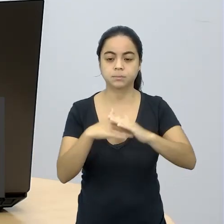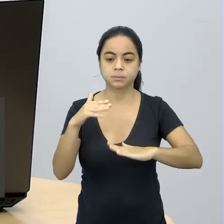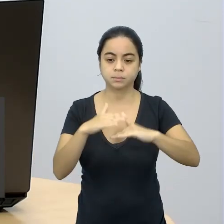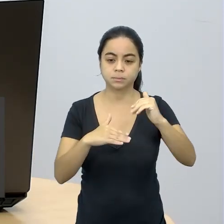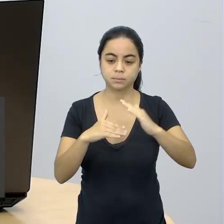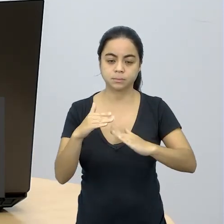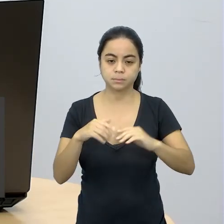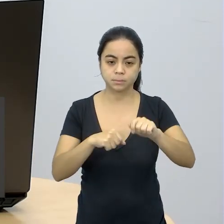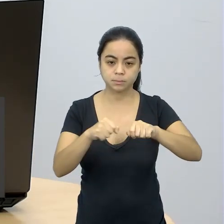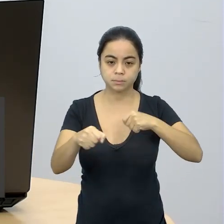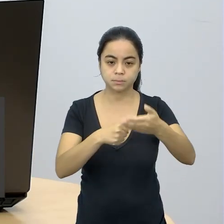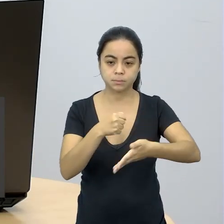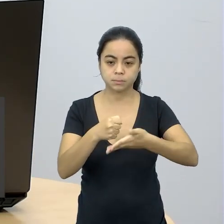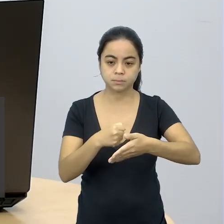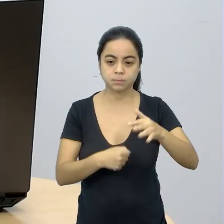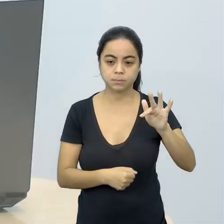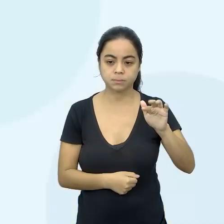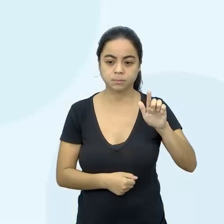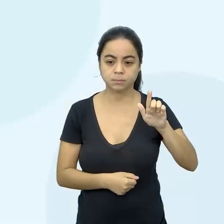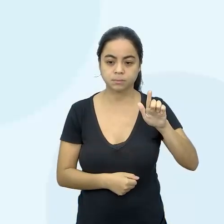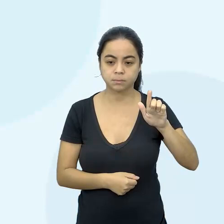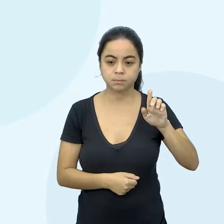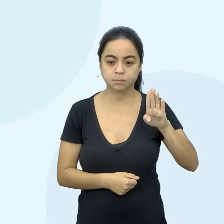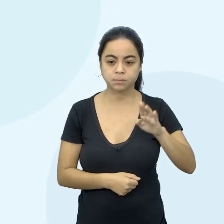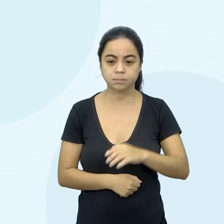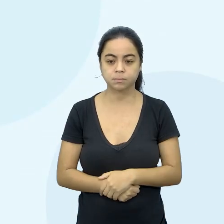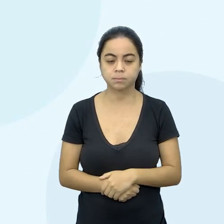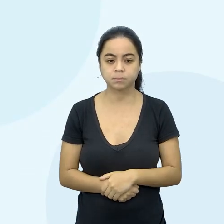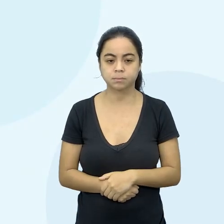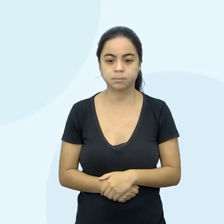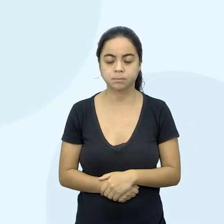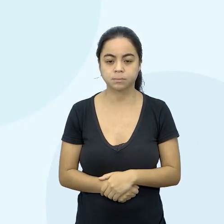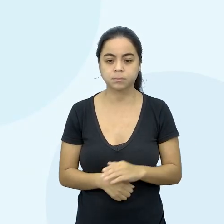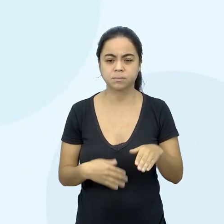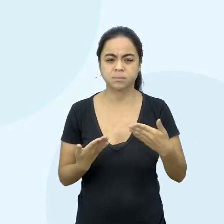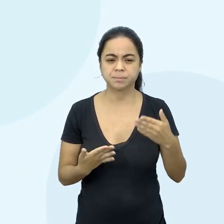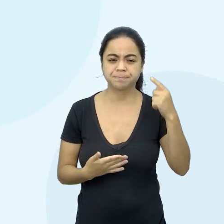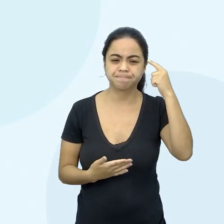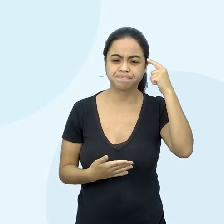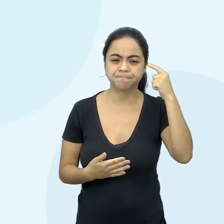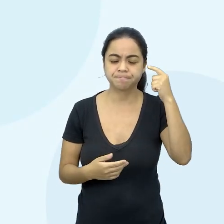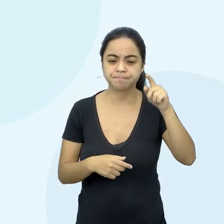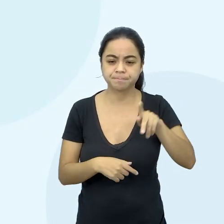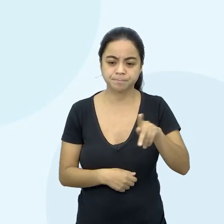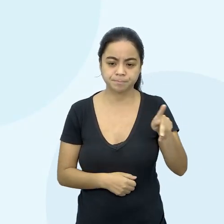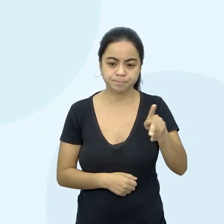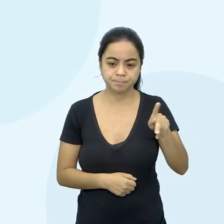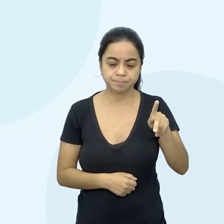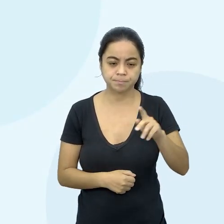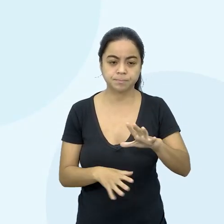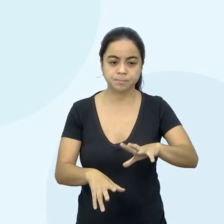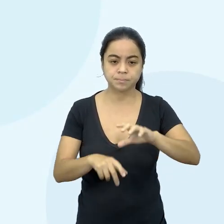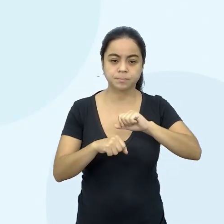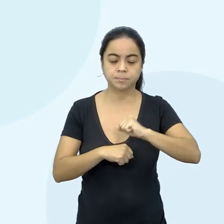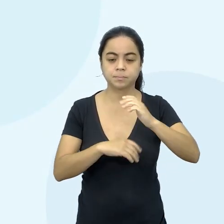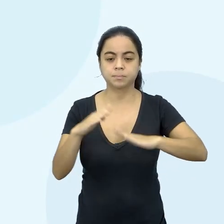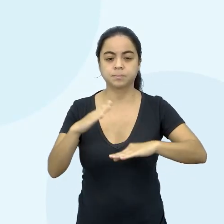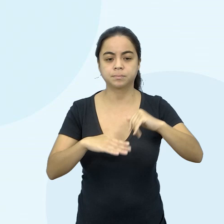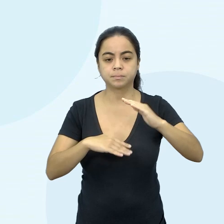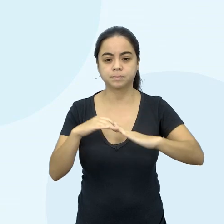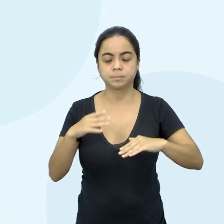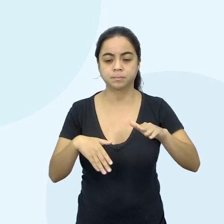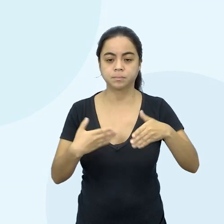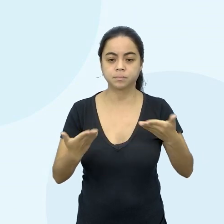da formação geral básica. Então, pode colocar o slide na tela, que por parte do professor, a apropriação dessa habilidade de forma